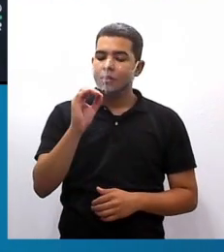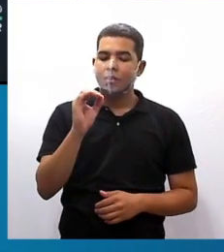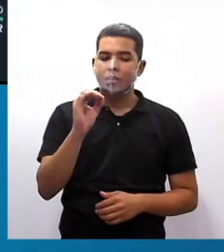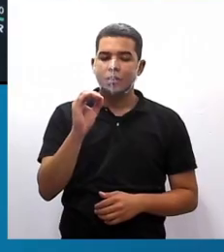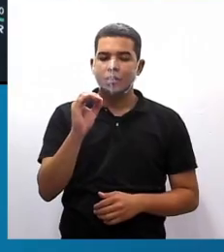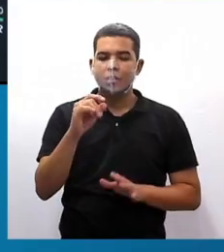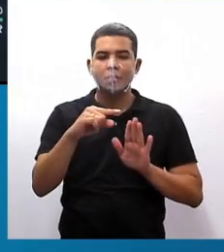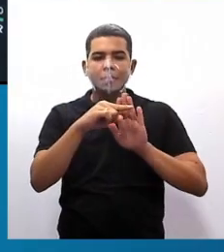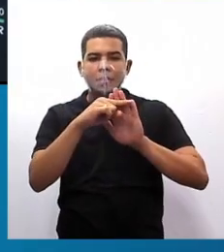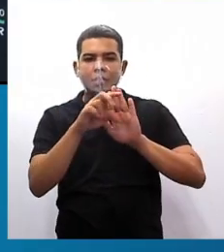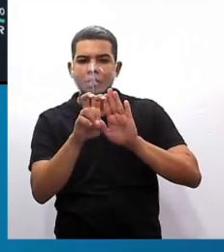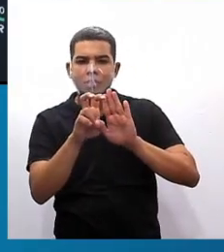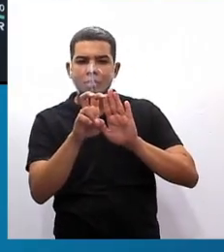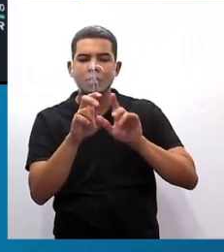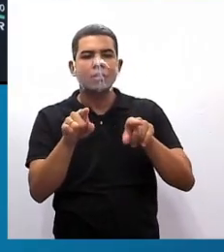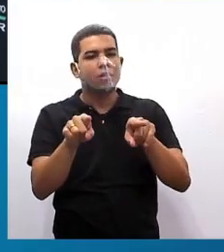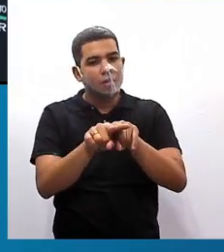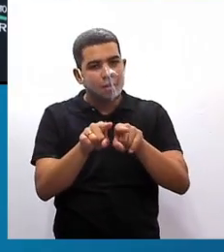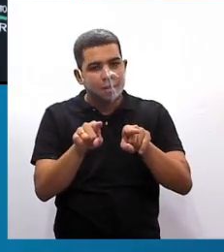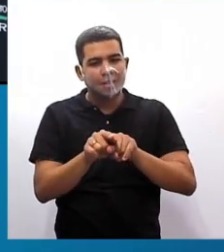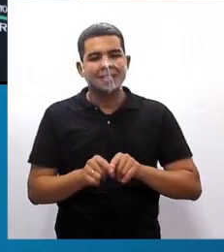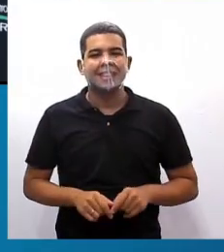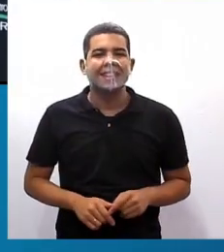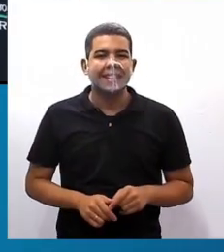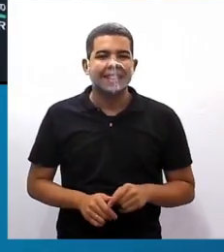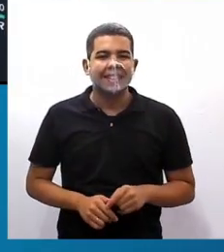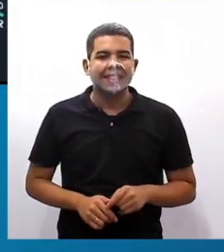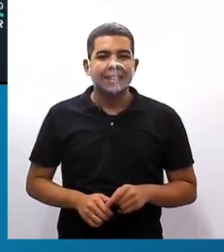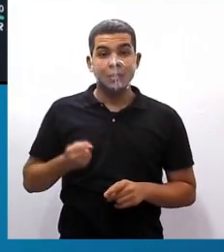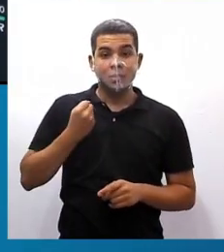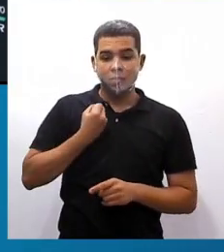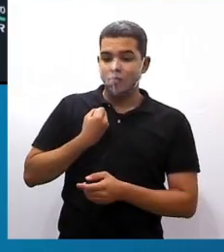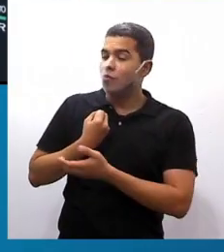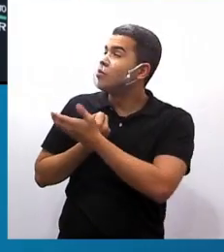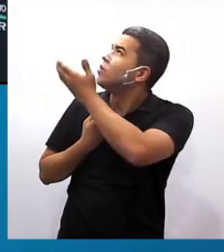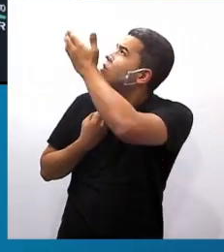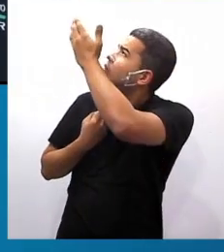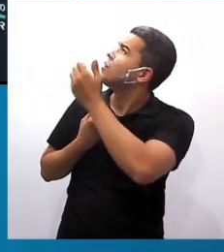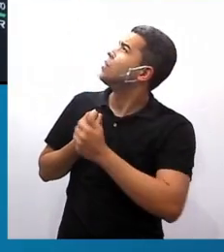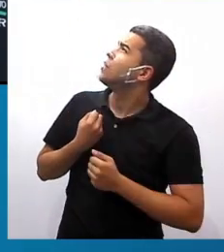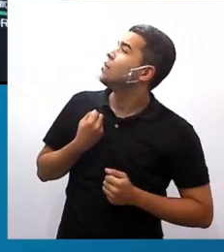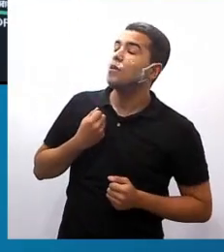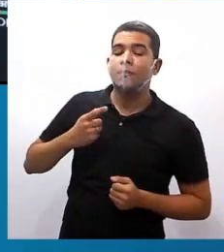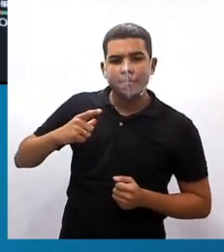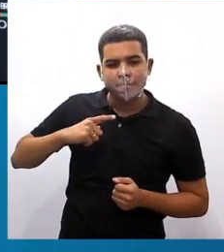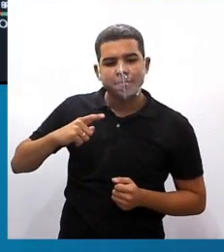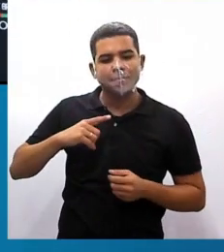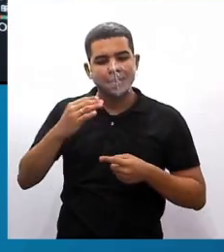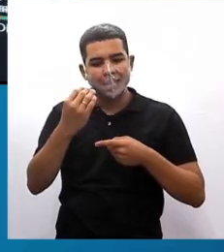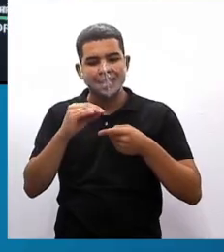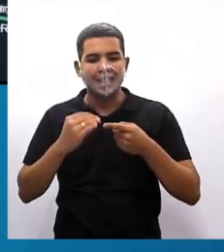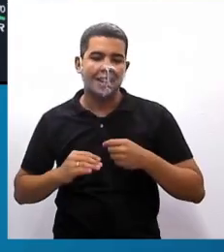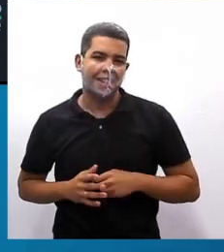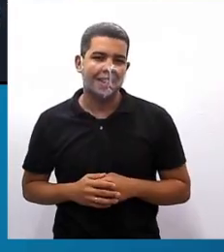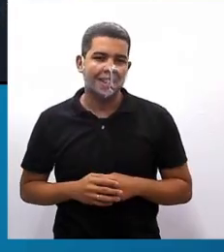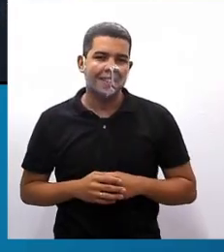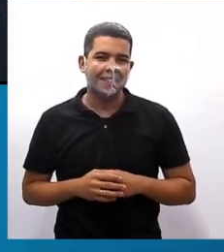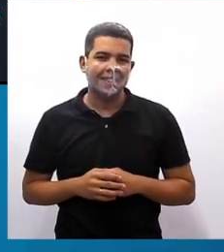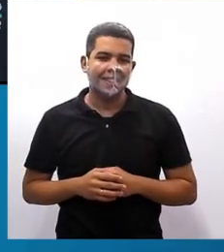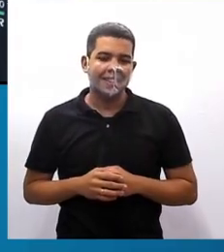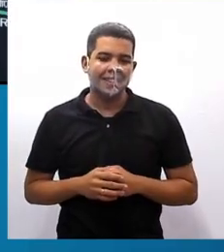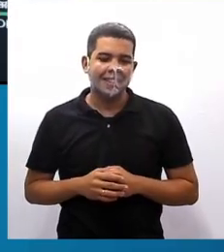o menos 5 também. Então, todos esses três números são números racionais. Continuando, veja que tem aí